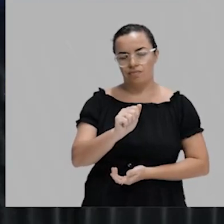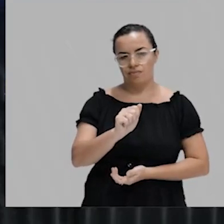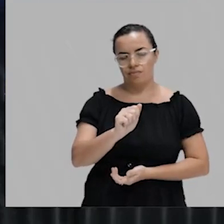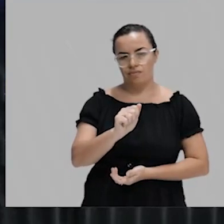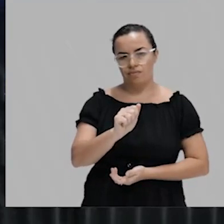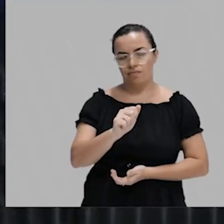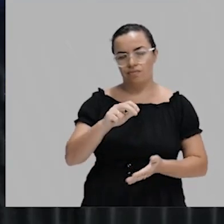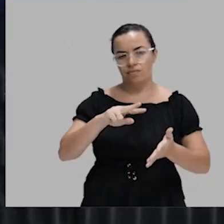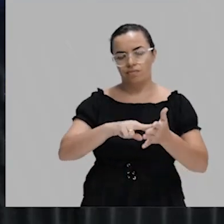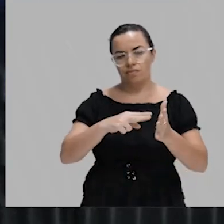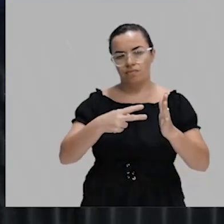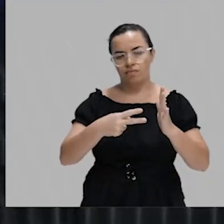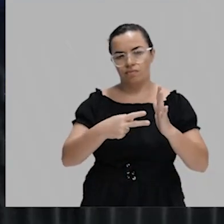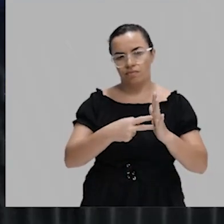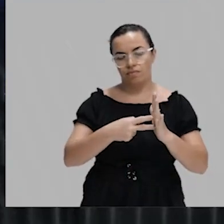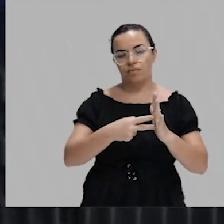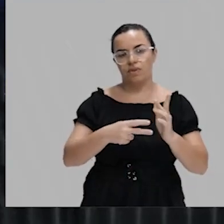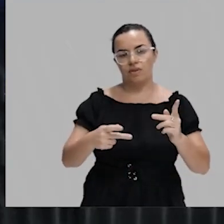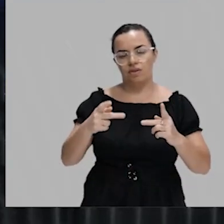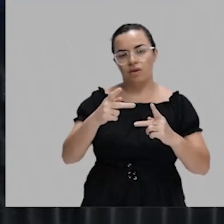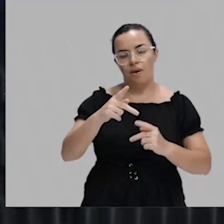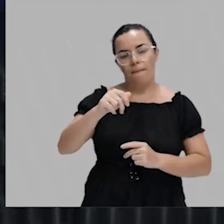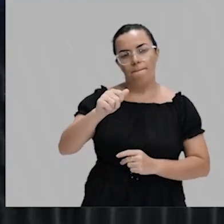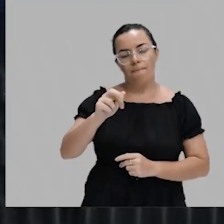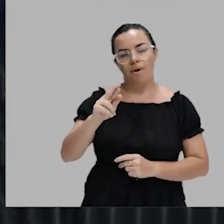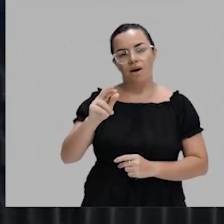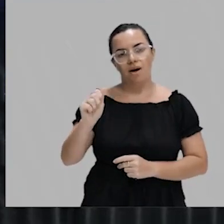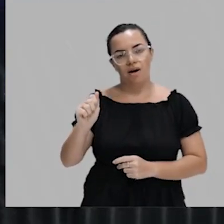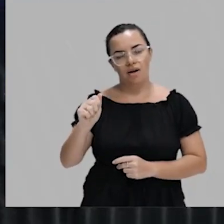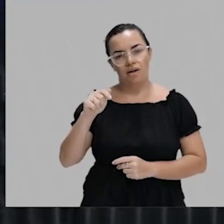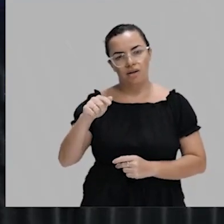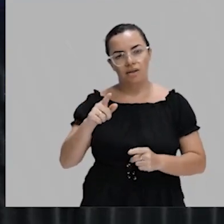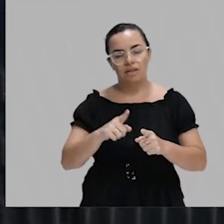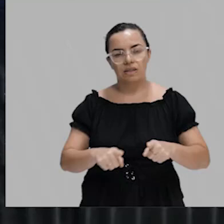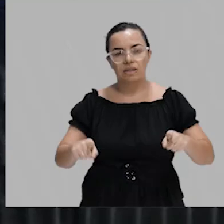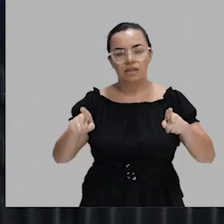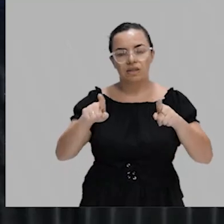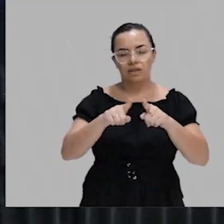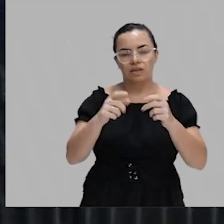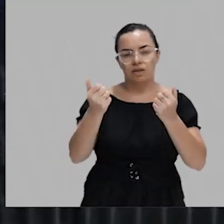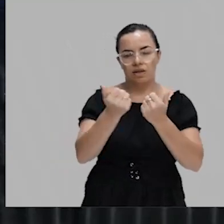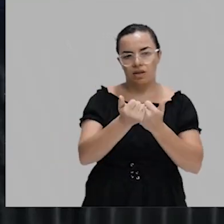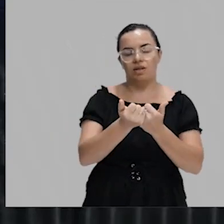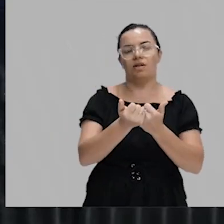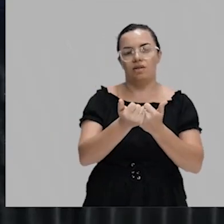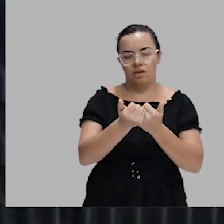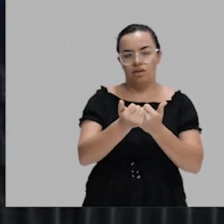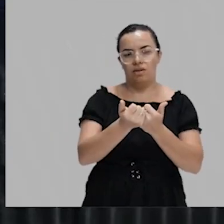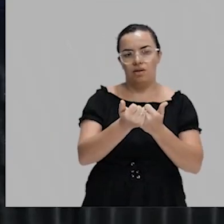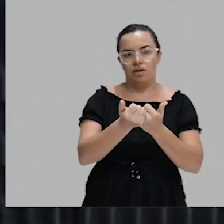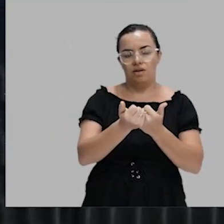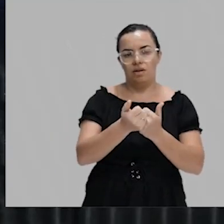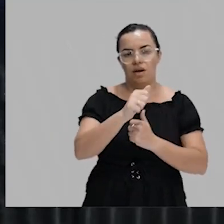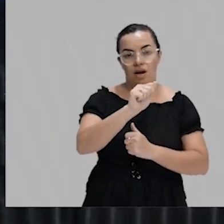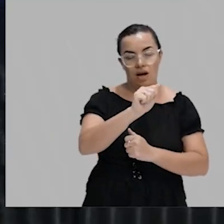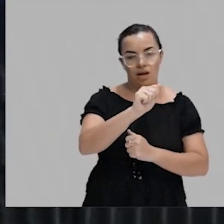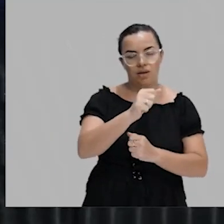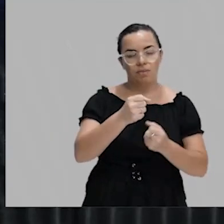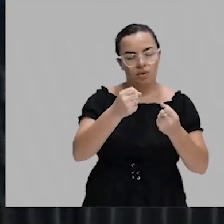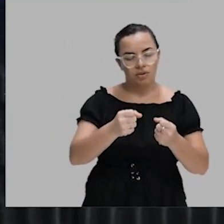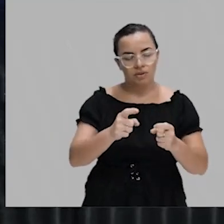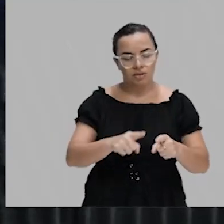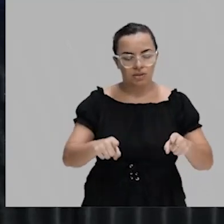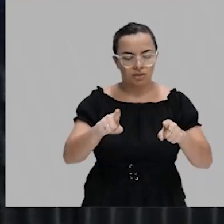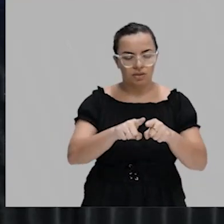quando ela significar para, você substitui por para, porque eu tenho a também como artigo. Então, a,